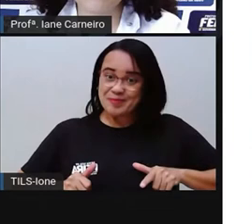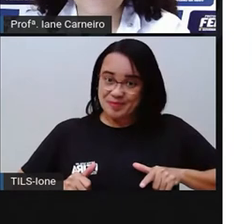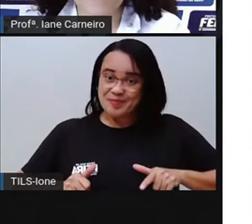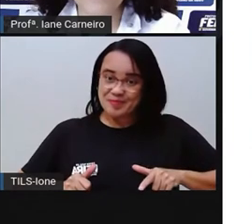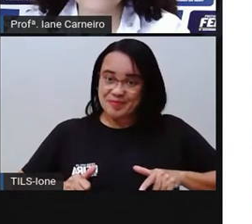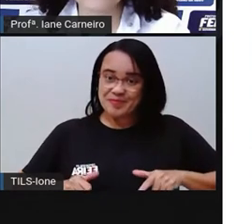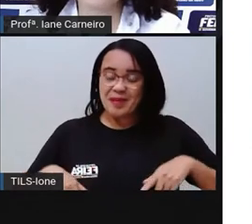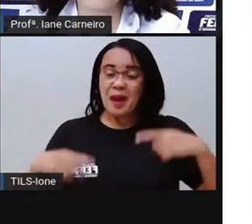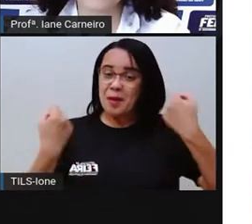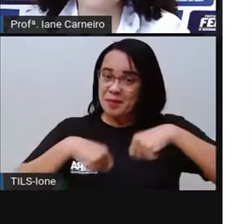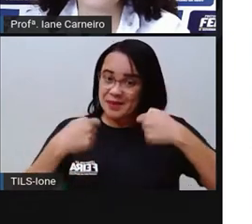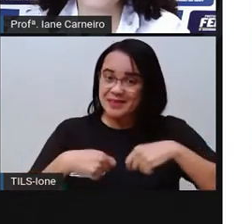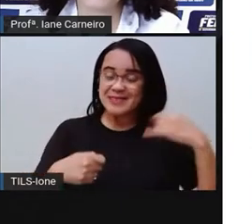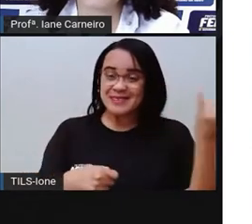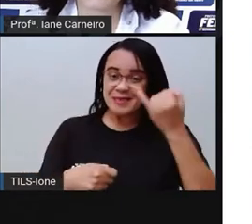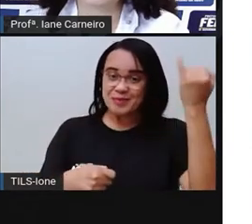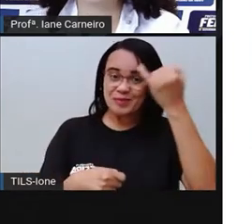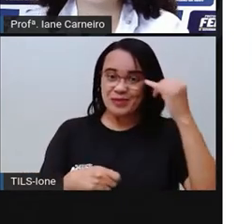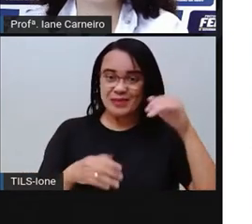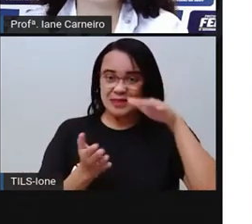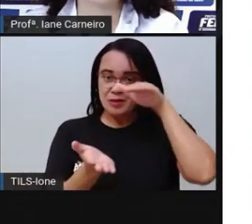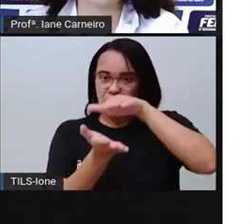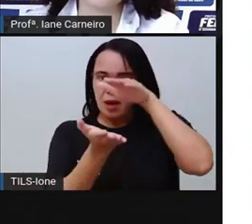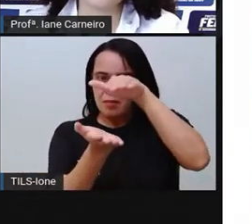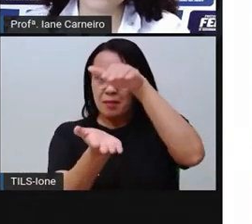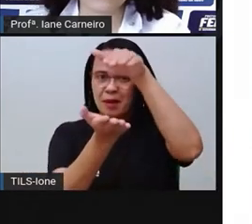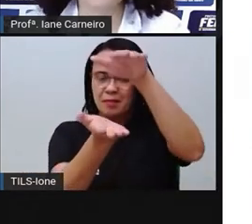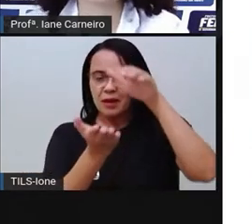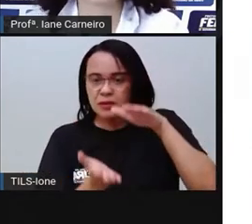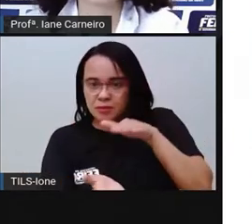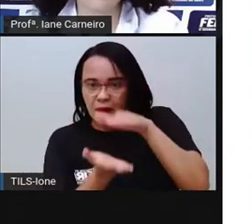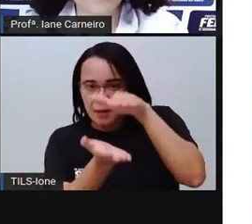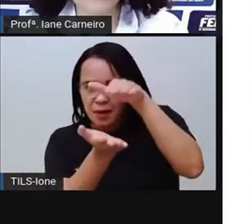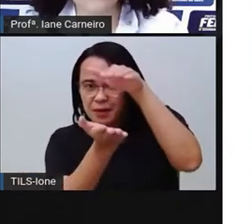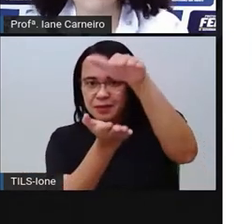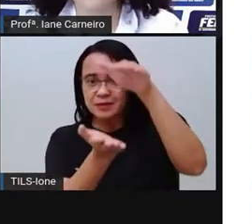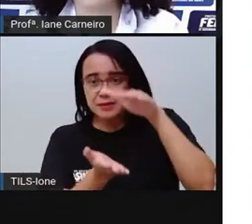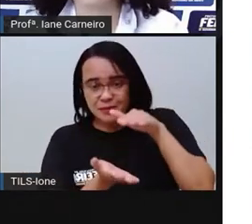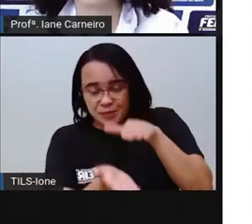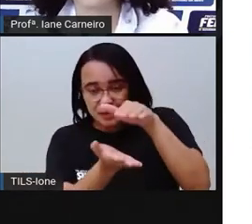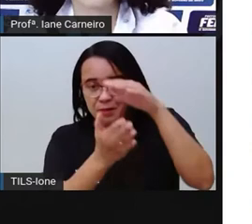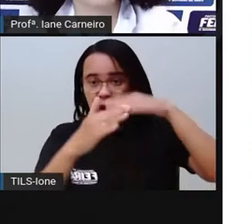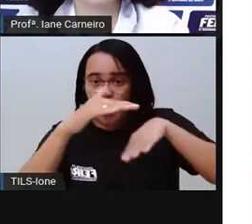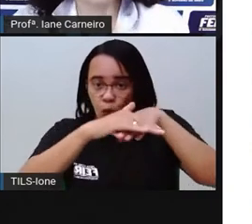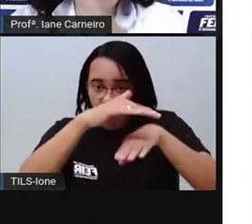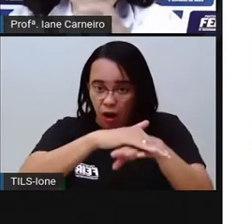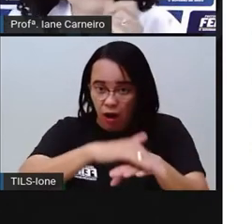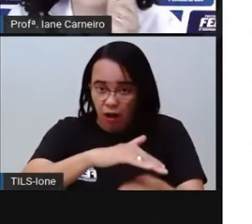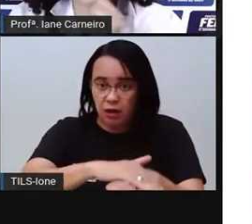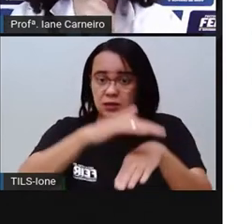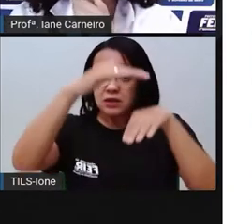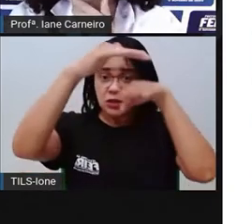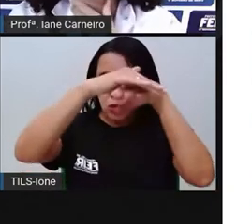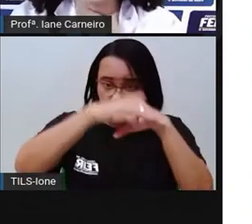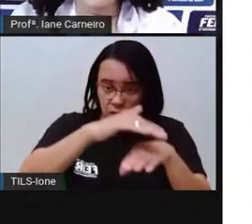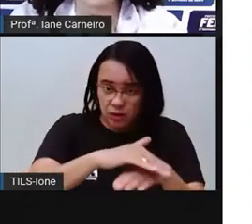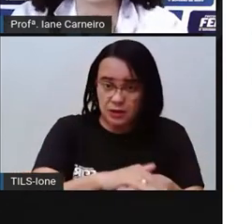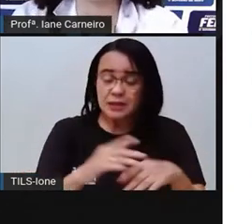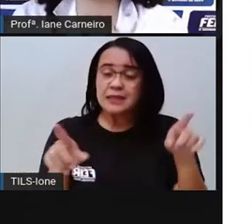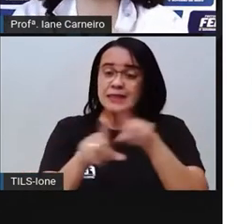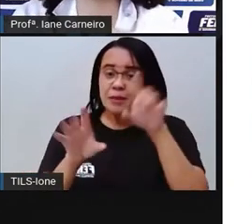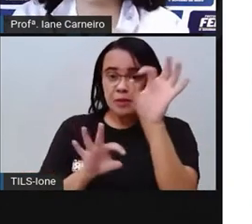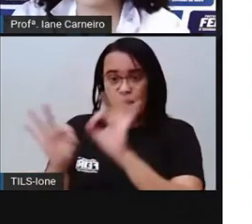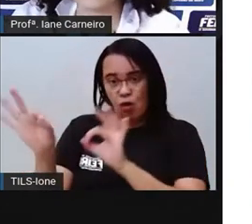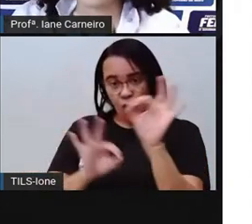Organizar armários e jogar fora alimentos vencidos. Então, isso aqui também, ó, é uma coisa que até vocês, crianças, podem